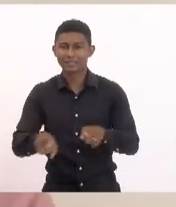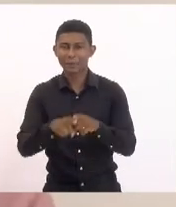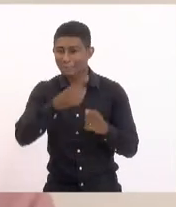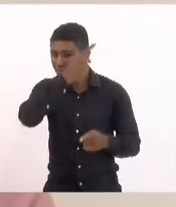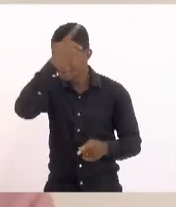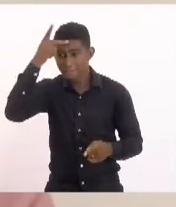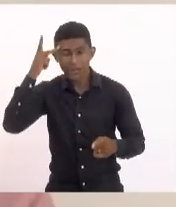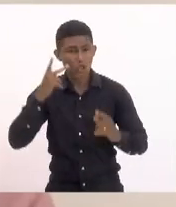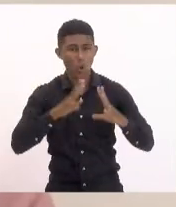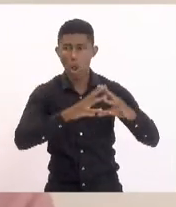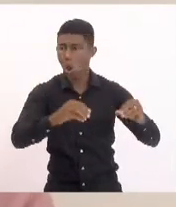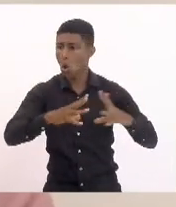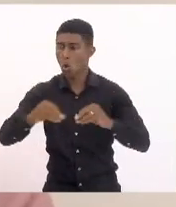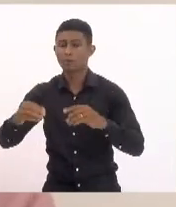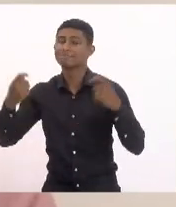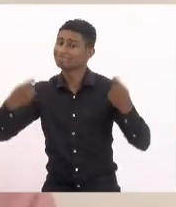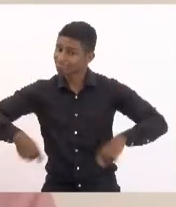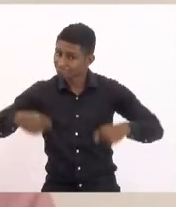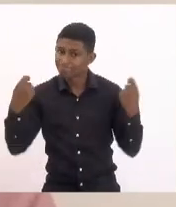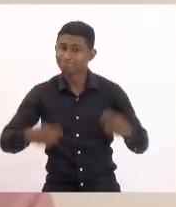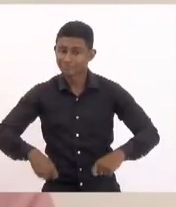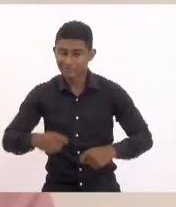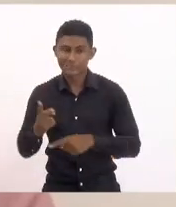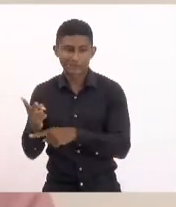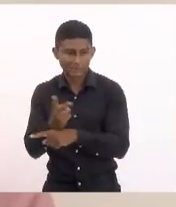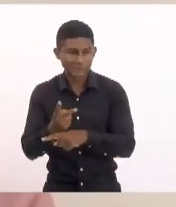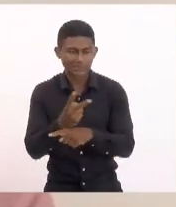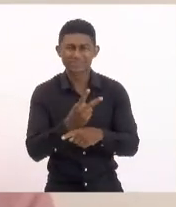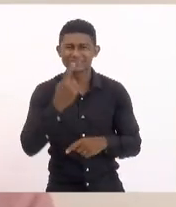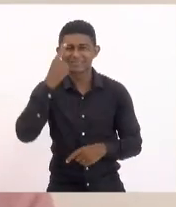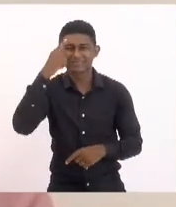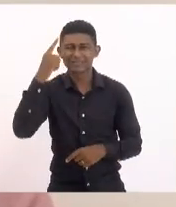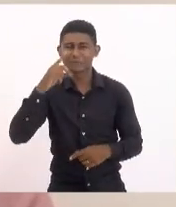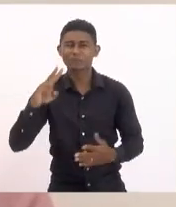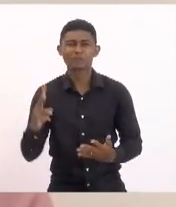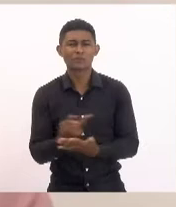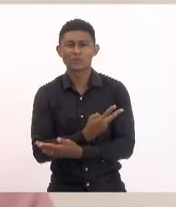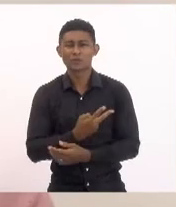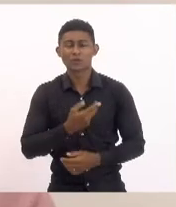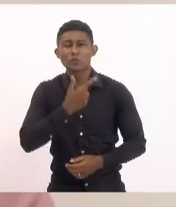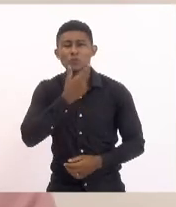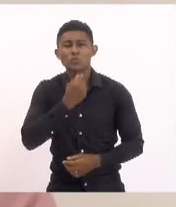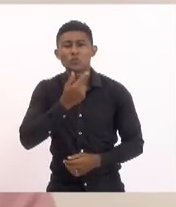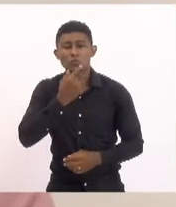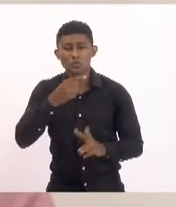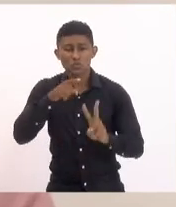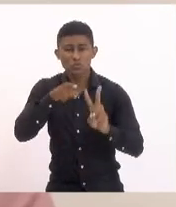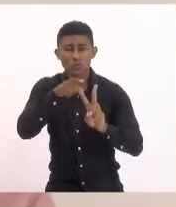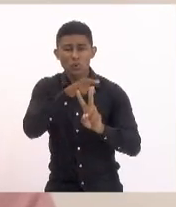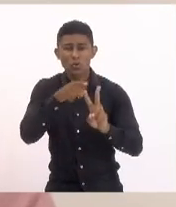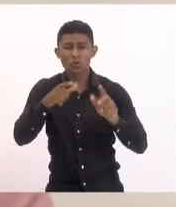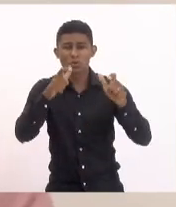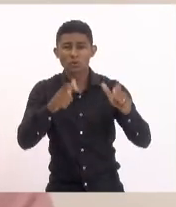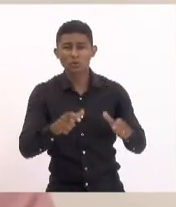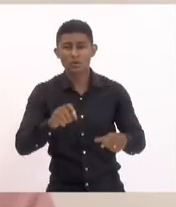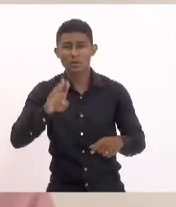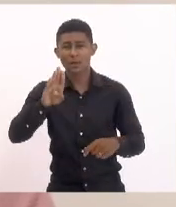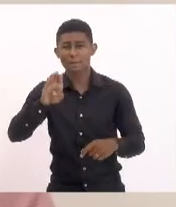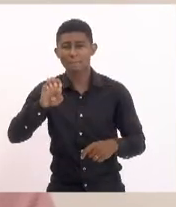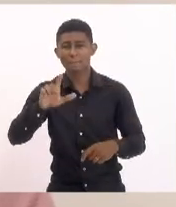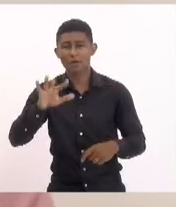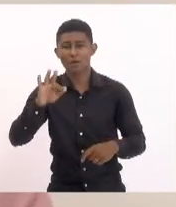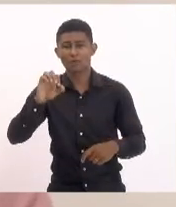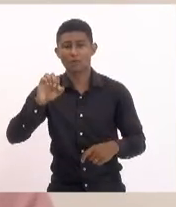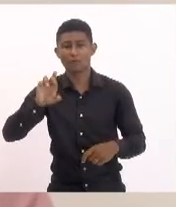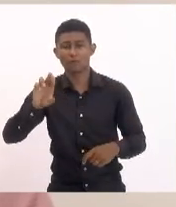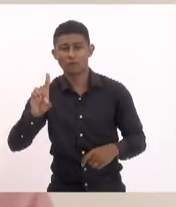âmbito do Estado do Rio de Janeiro. O caso daqueles meninos de Belford Roxo que nos chocou, que depois de muito tempo